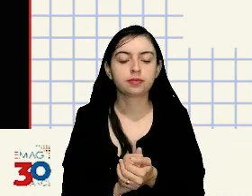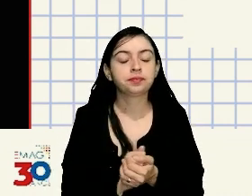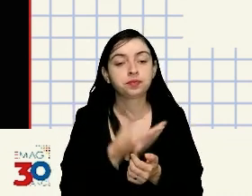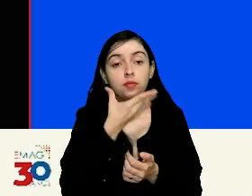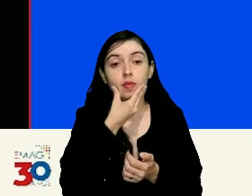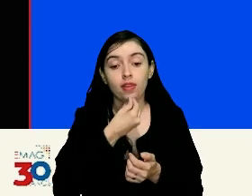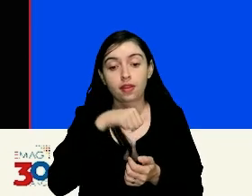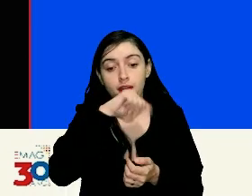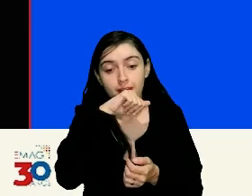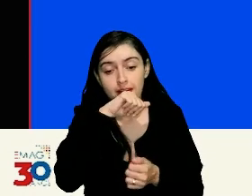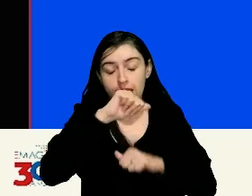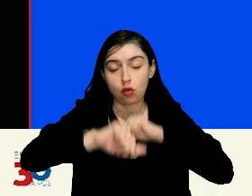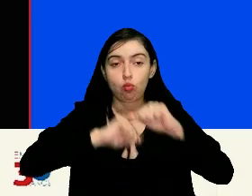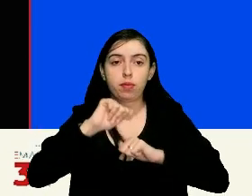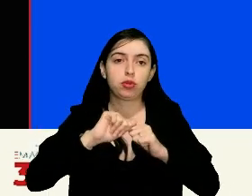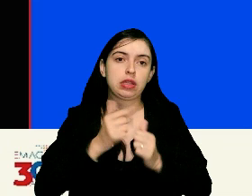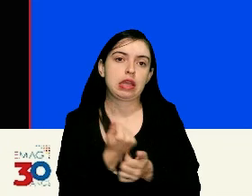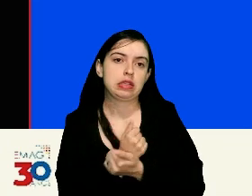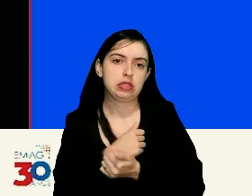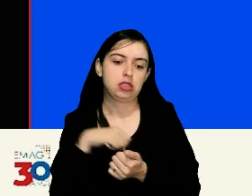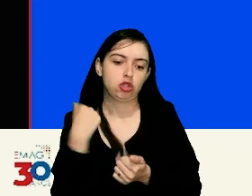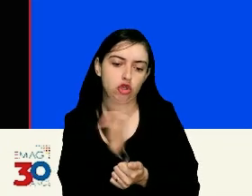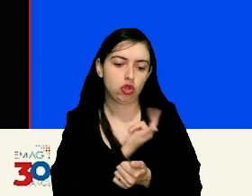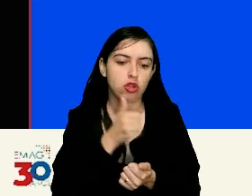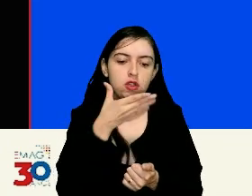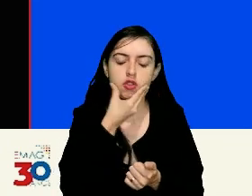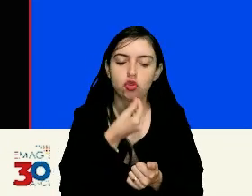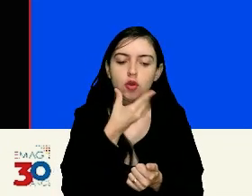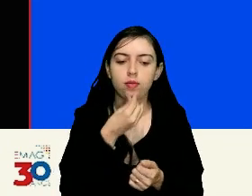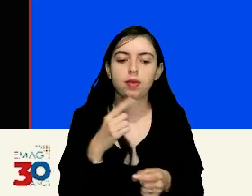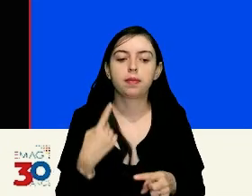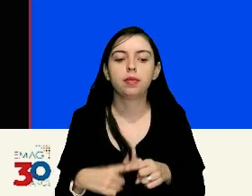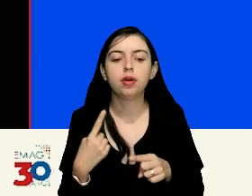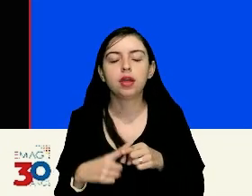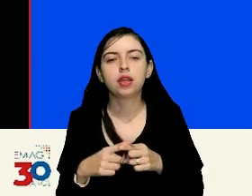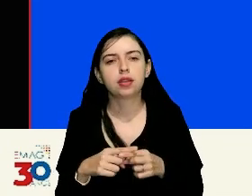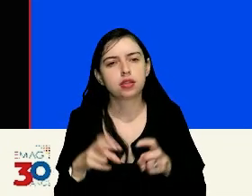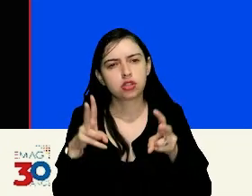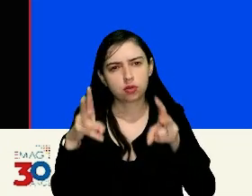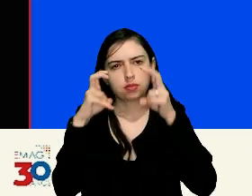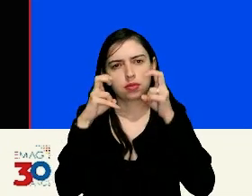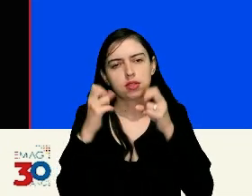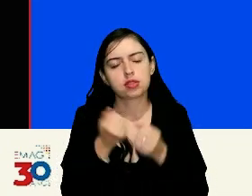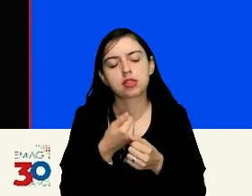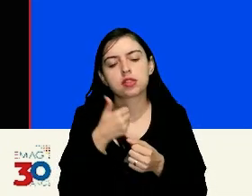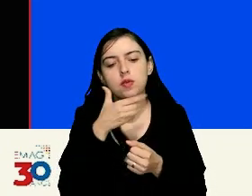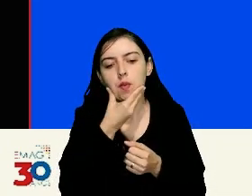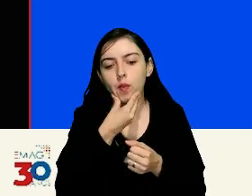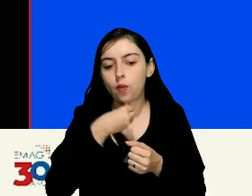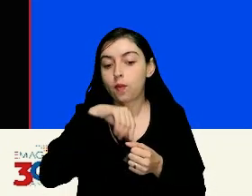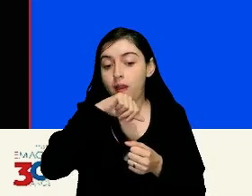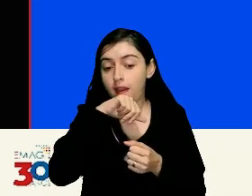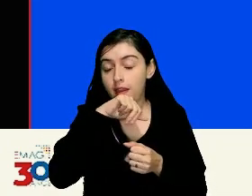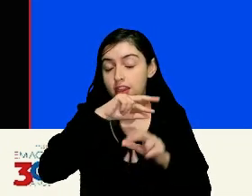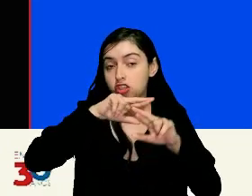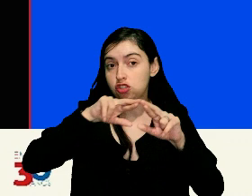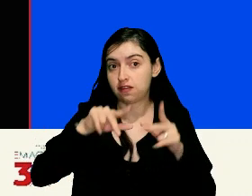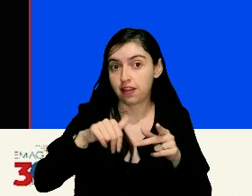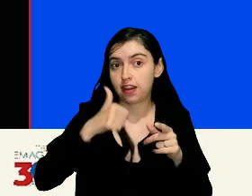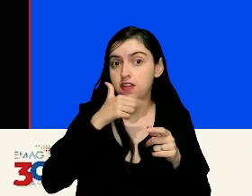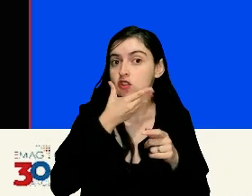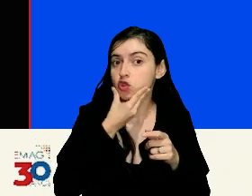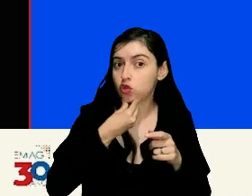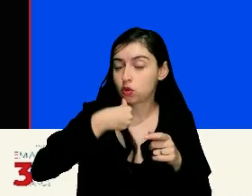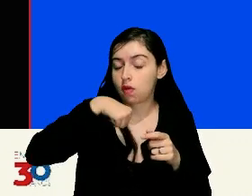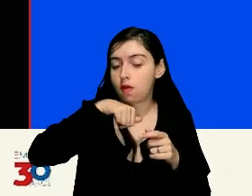de nós homens. Assim. Porque a gente pode perceber que ser pai e ser homem, que é performar, né, performar a paternidade,